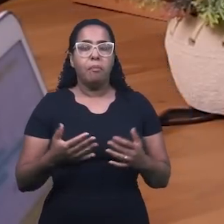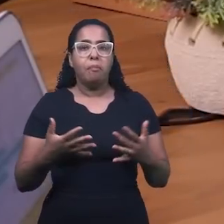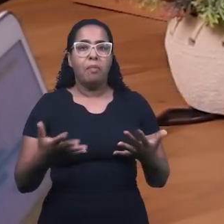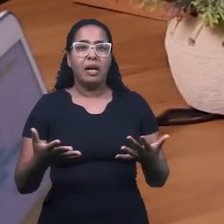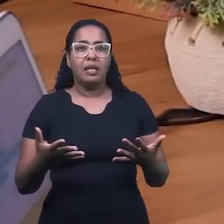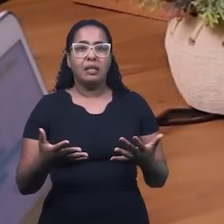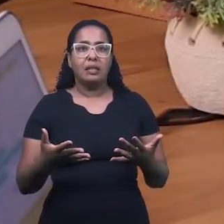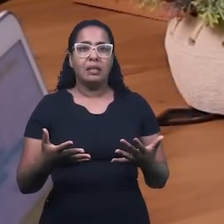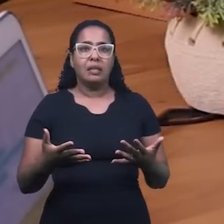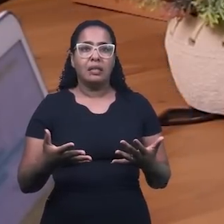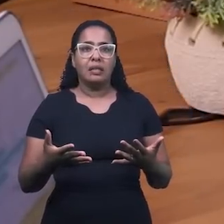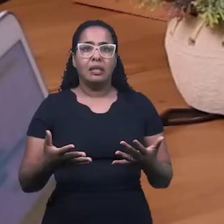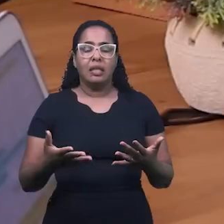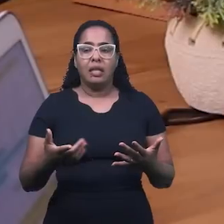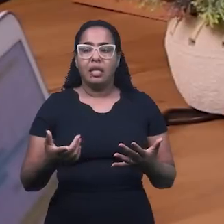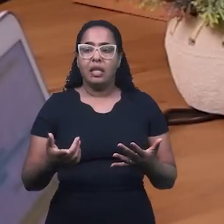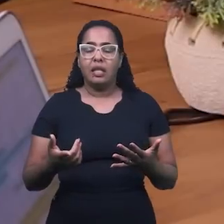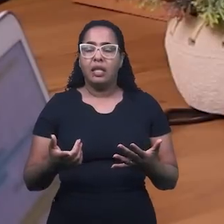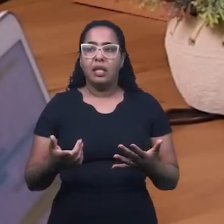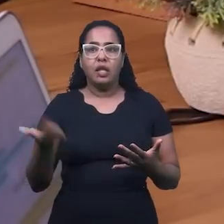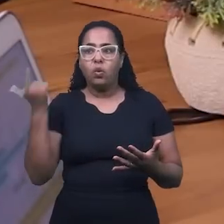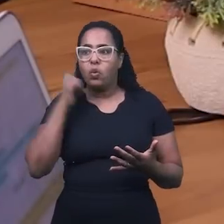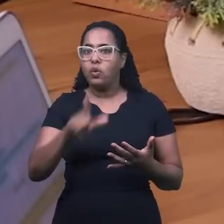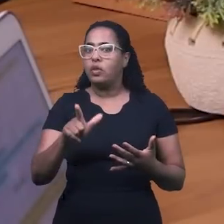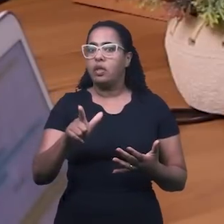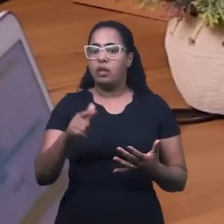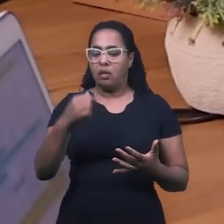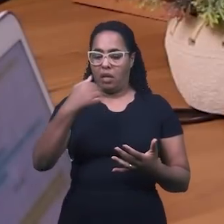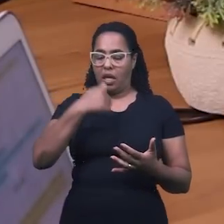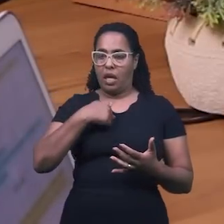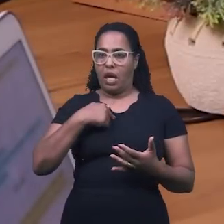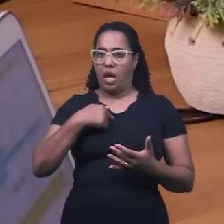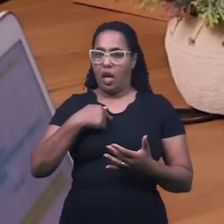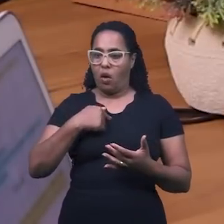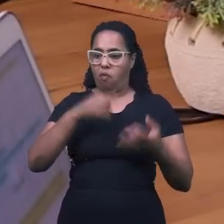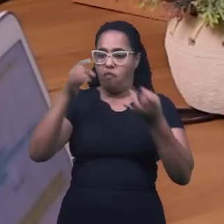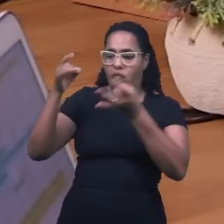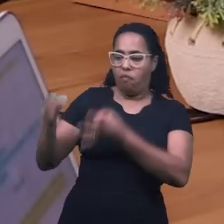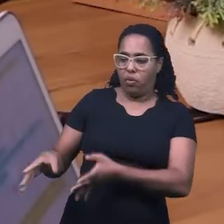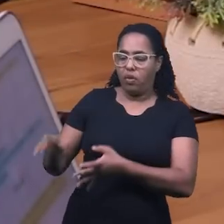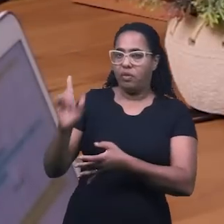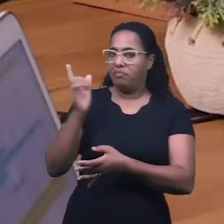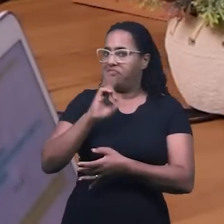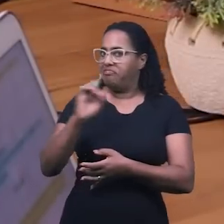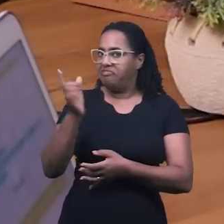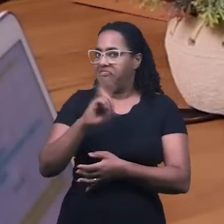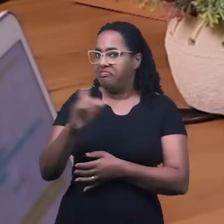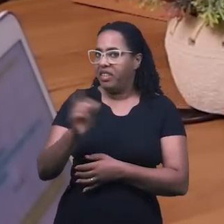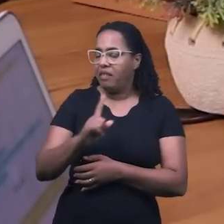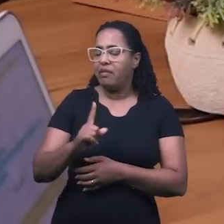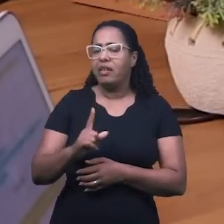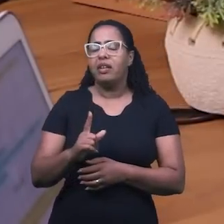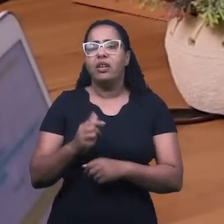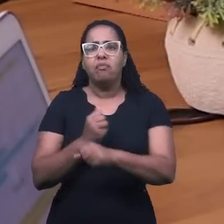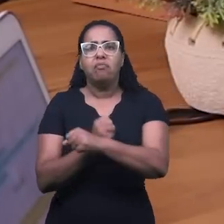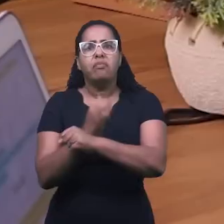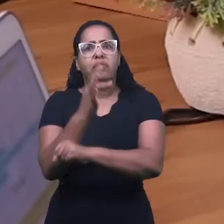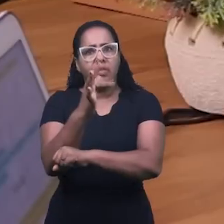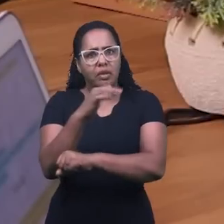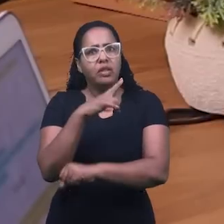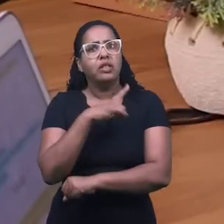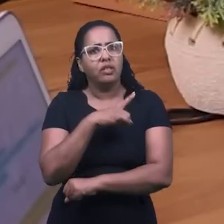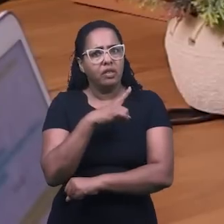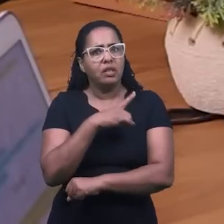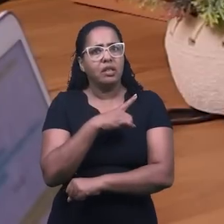ali não foi suficiente para me tirar da presença do Senhor. Entendeu? Eu tinha esperança de